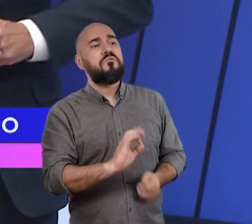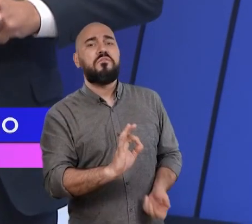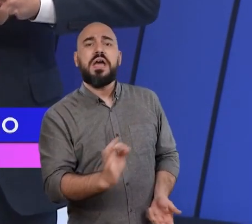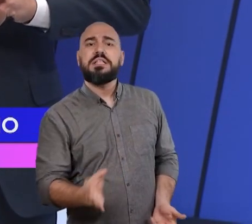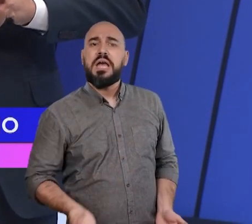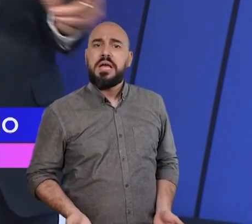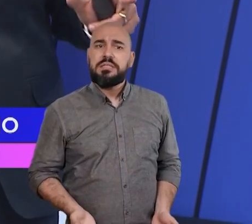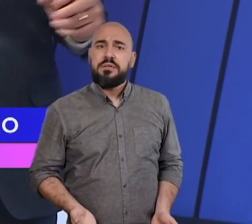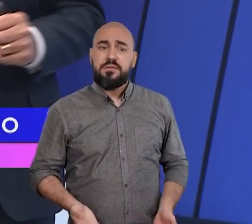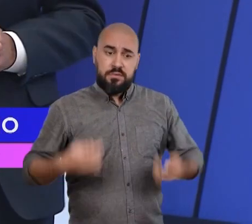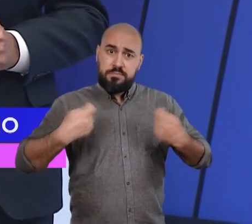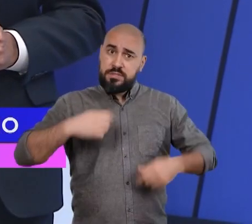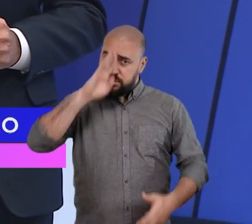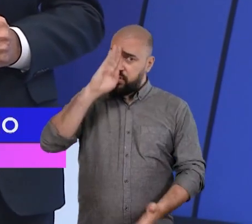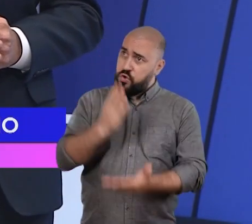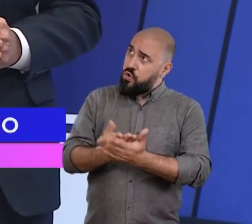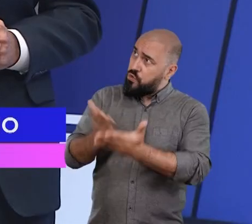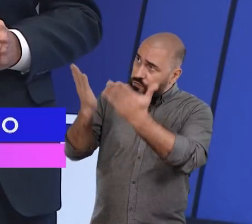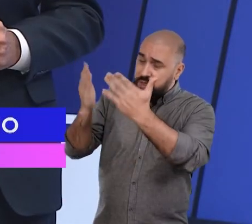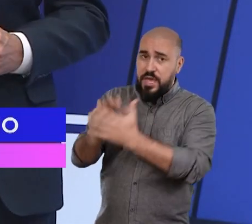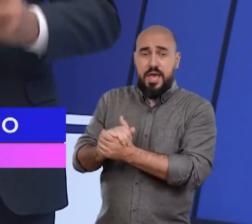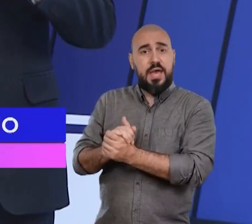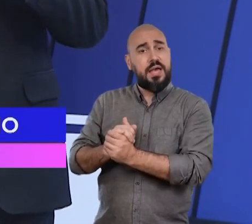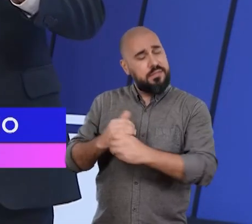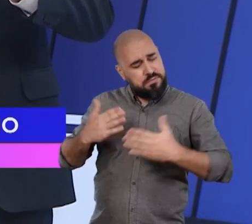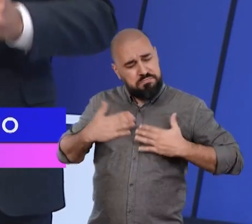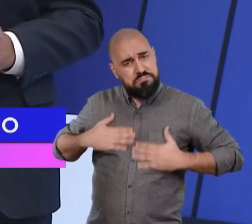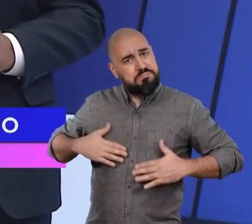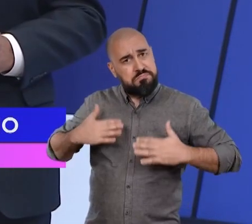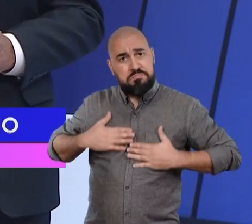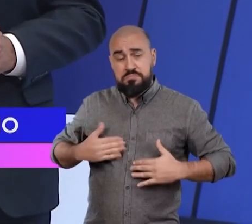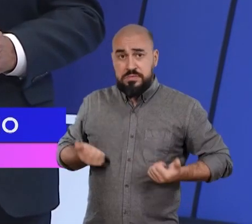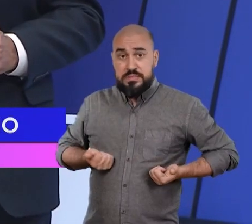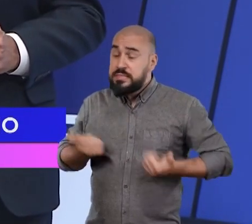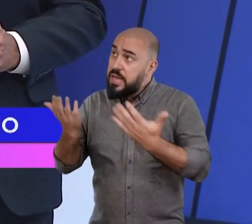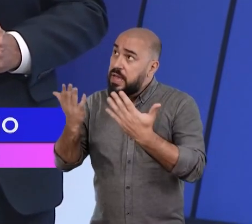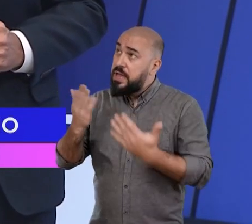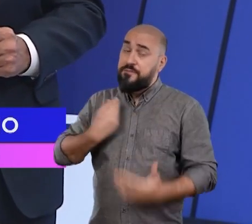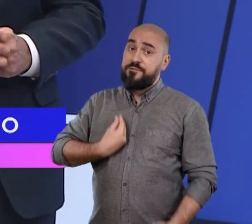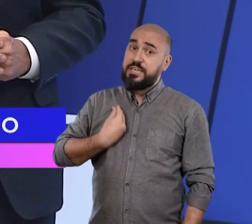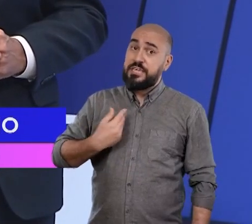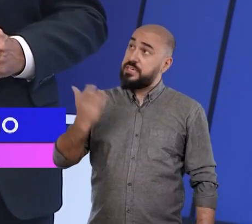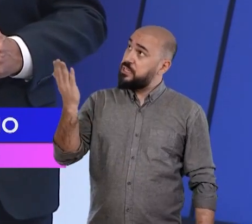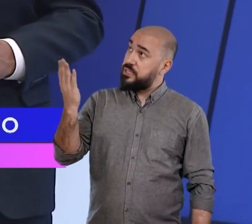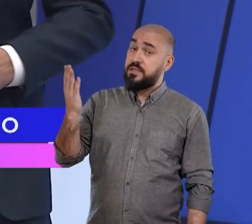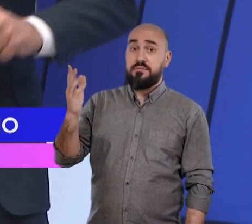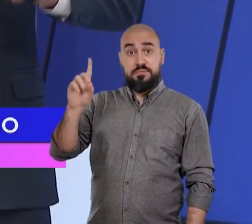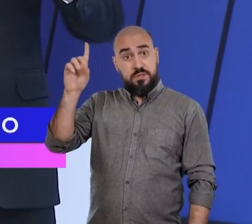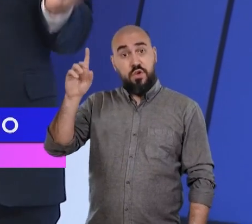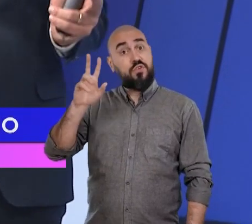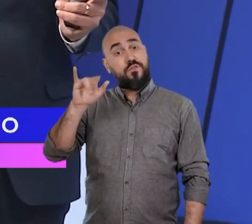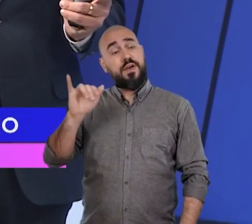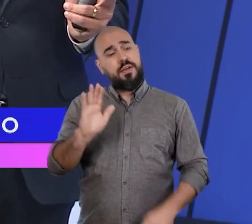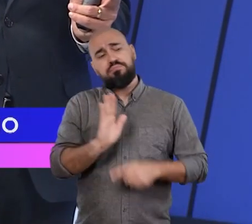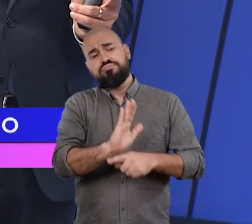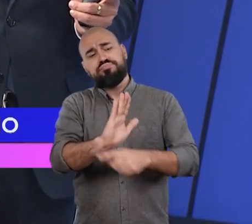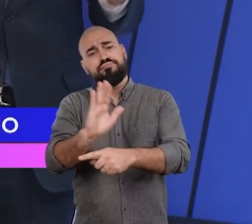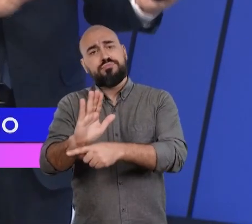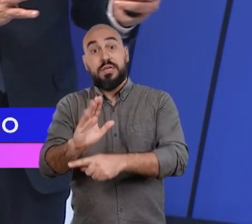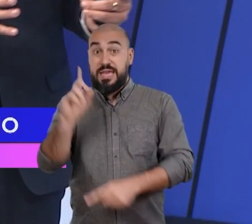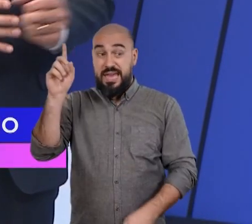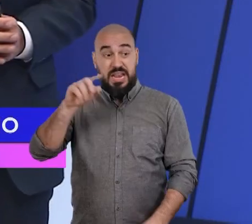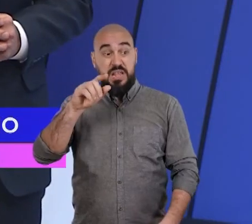algo, você pode confiar tranquilamente. Entregue-se, porque Deus não vai te decepcionar. Ele nunca